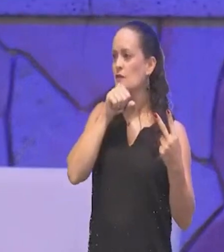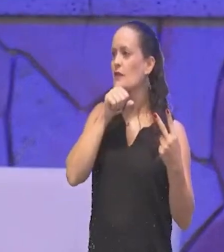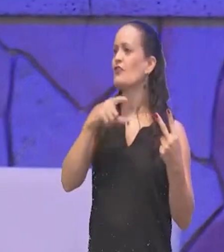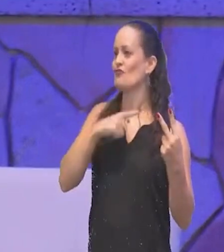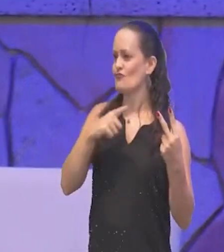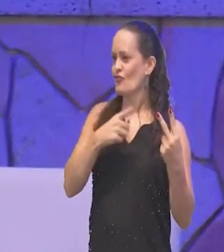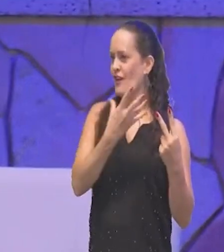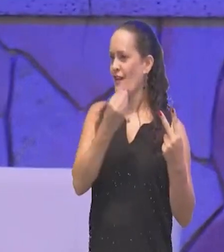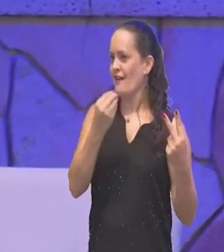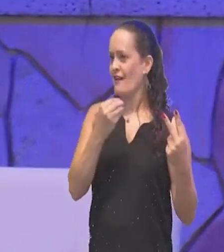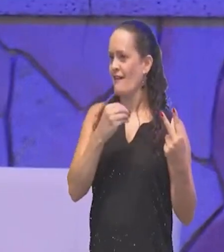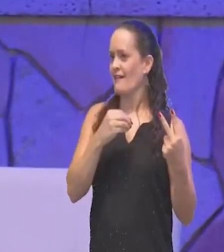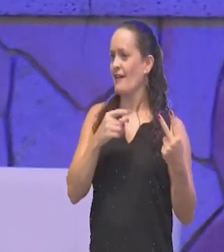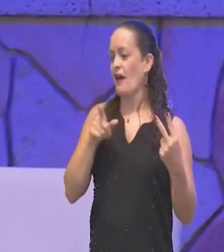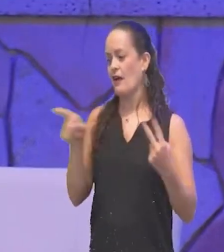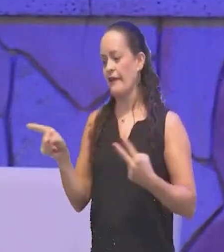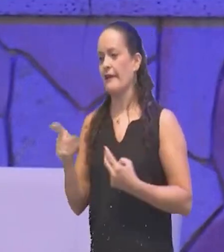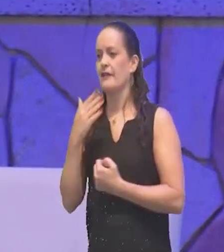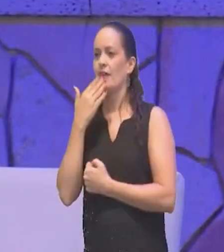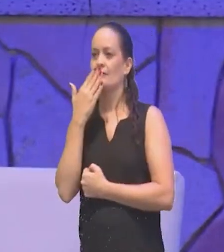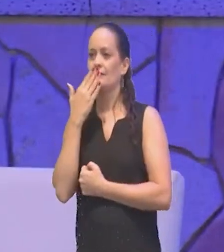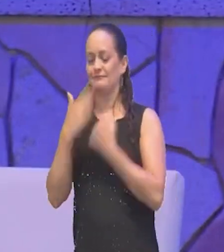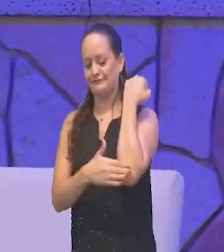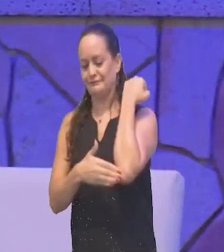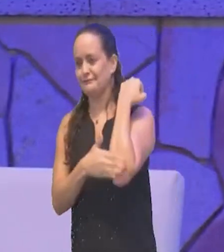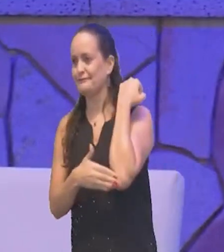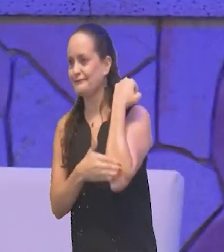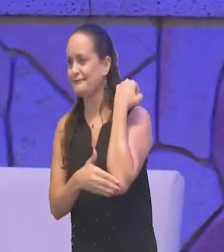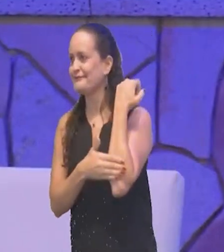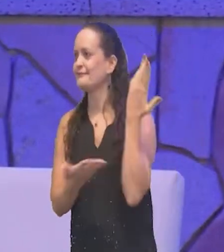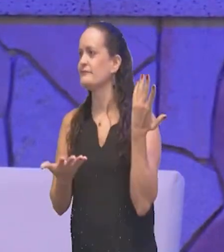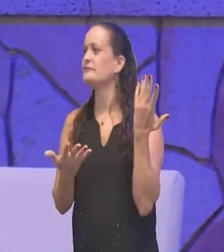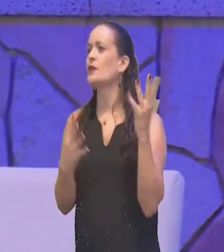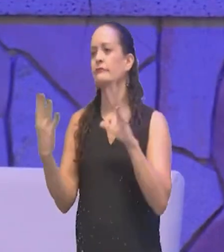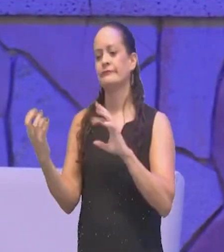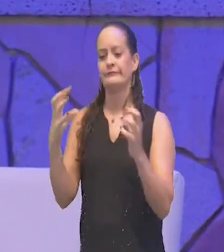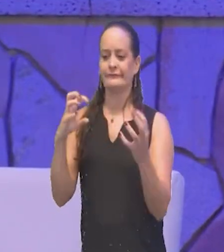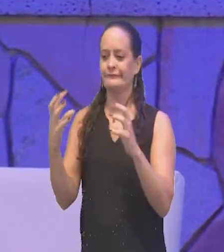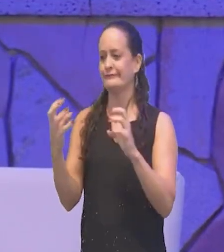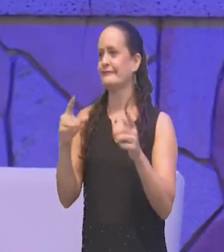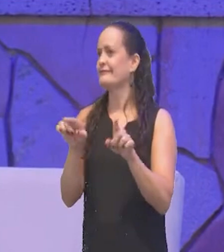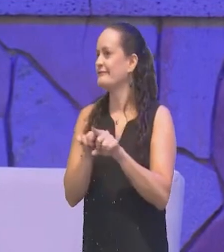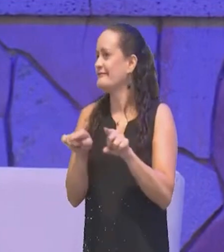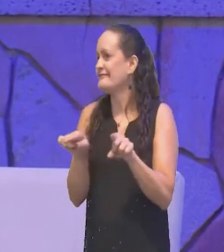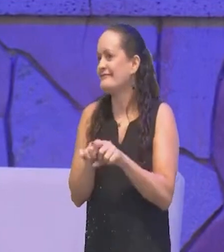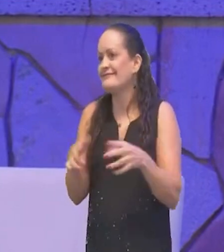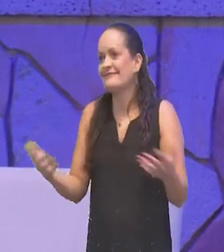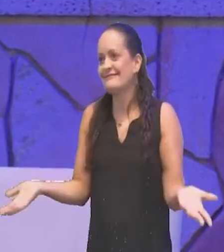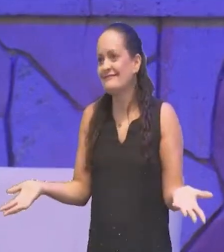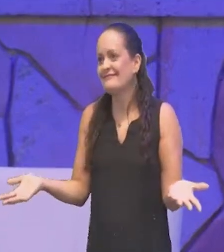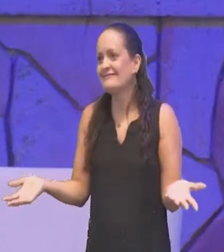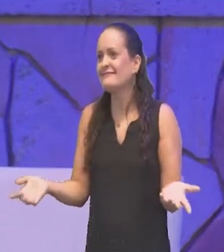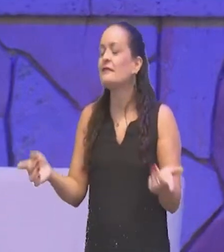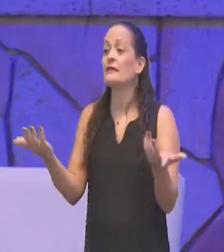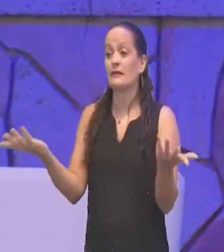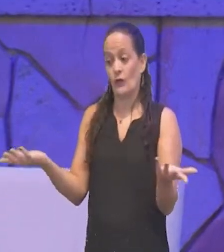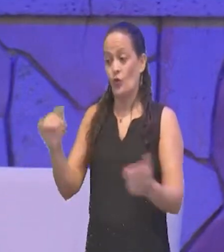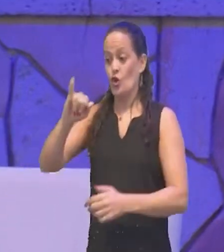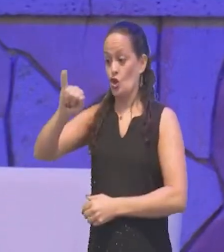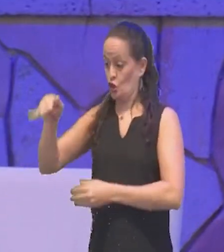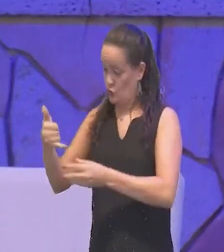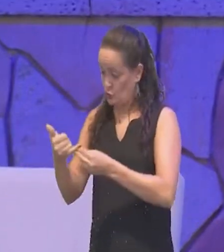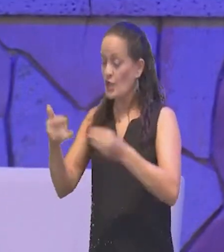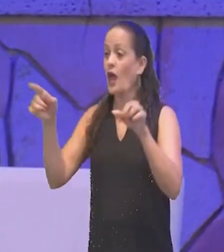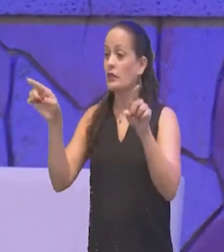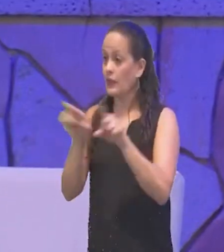irmãos, houve um sério problema de relacionamento entre os irmãos ali. José era o objeto de ciúme e